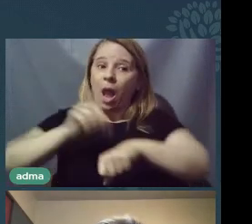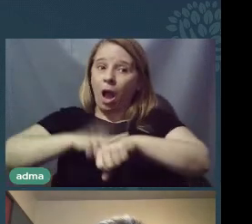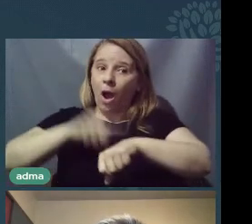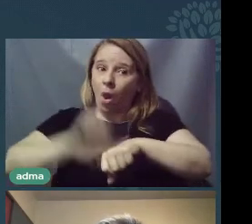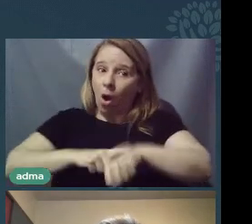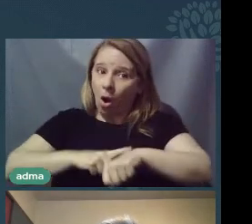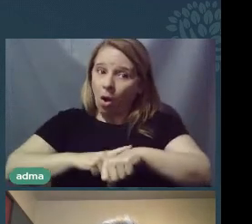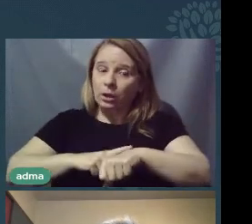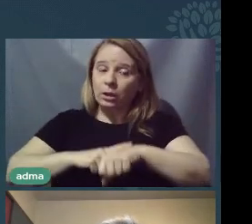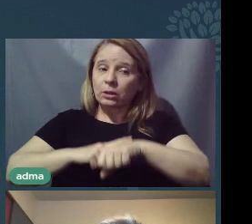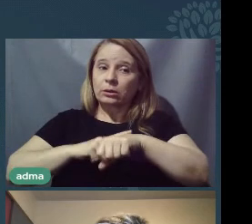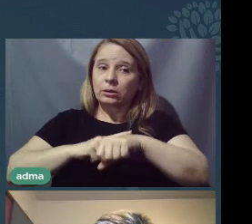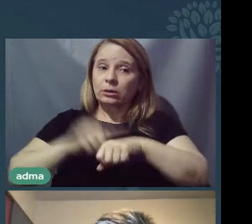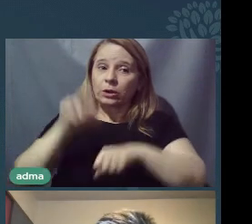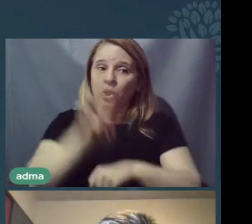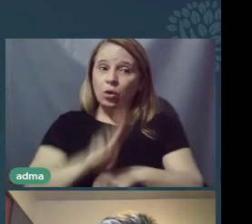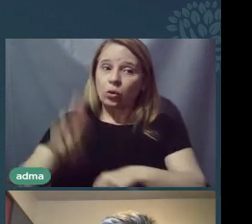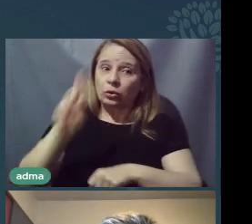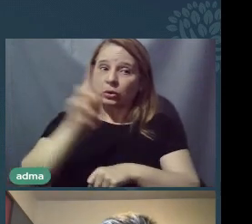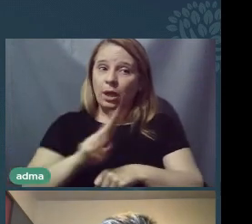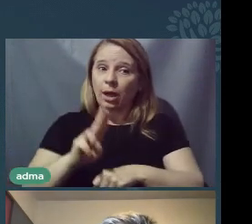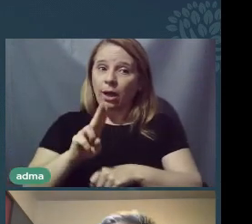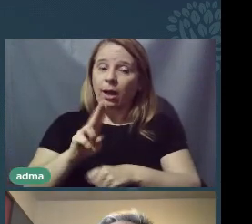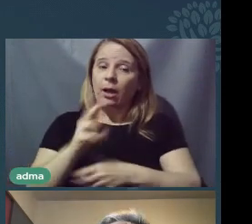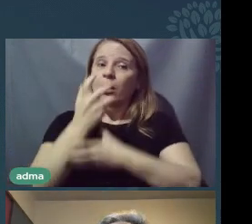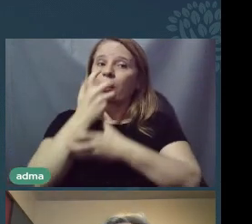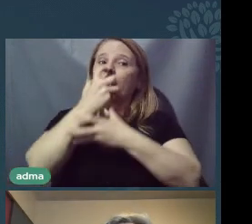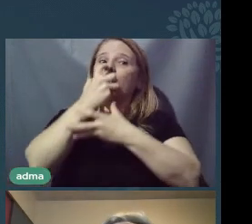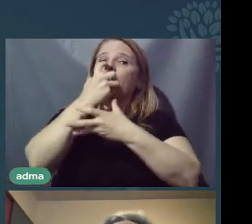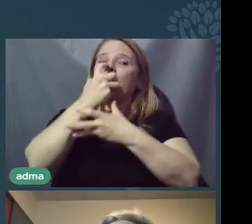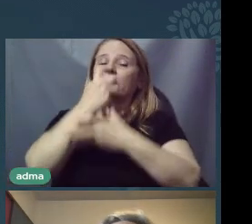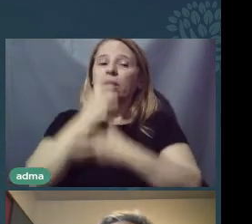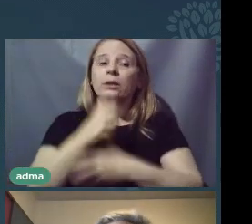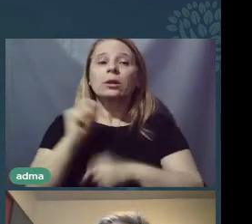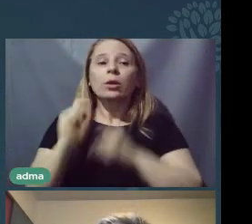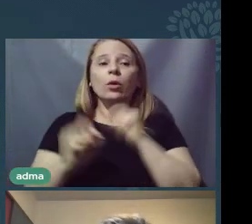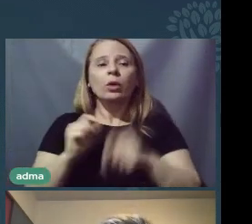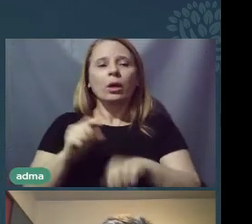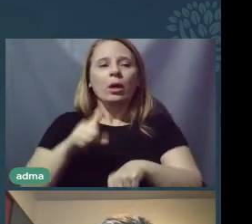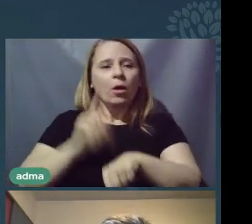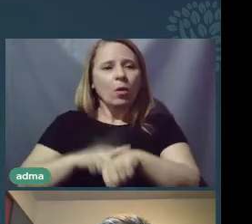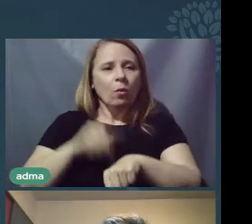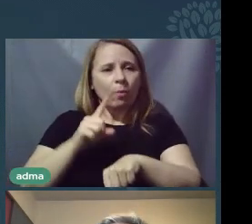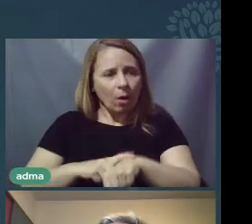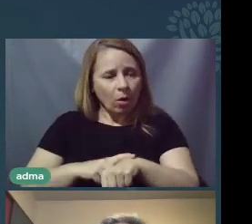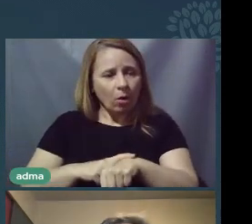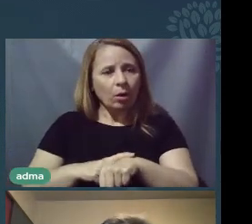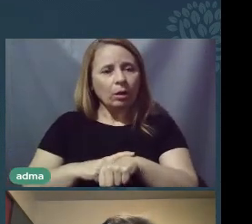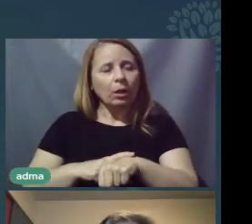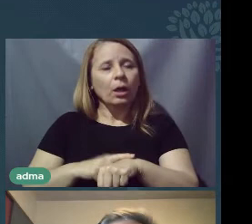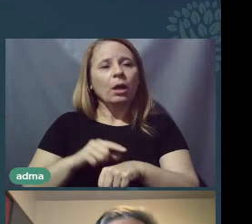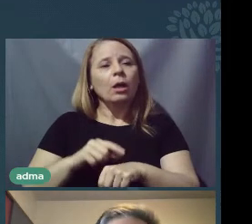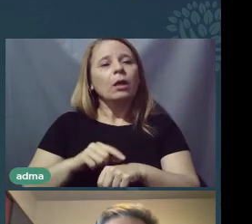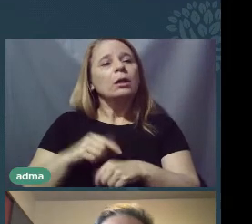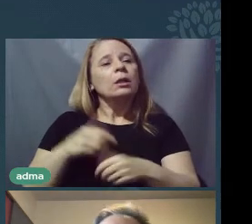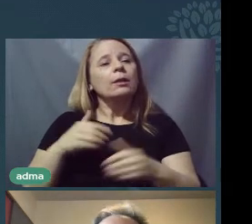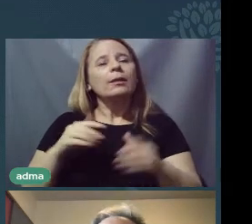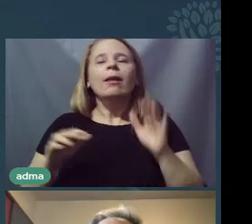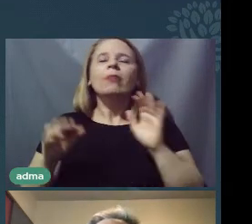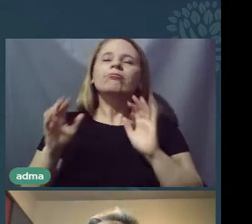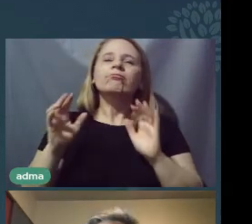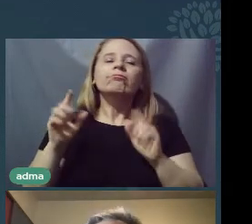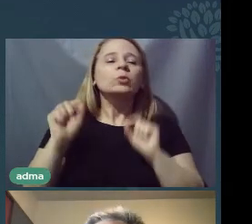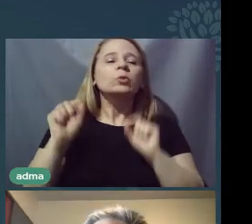da administração da medicação inalatória um momento lúdico para a criança. Vocês veem que essa criança está